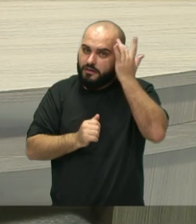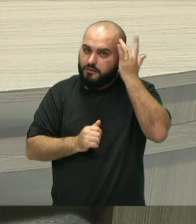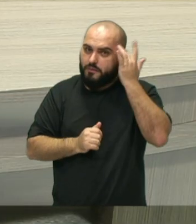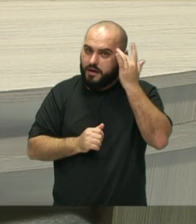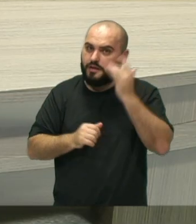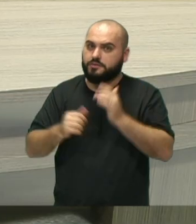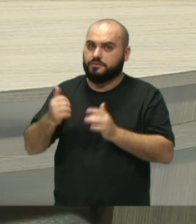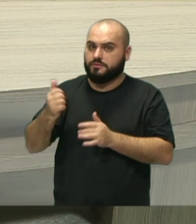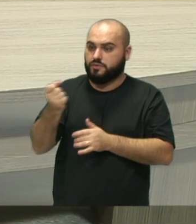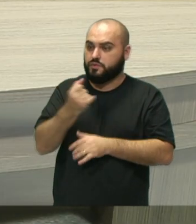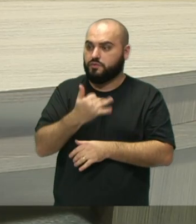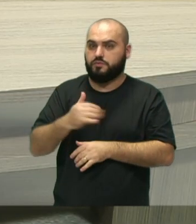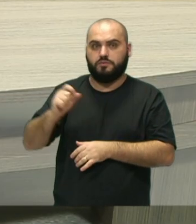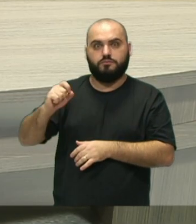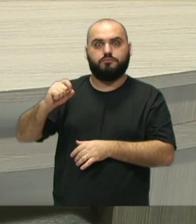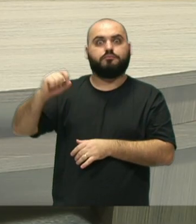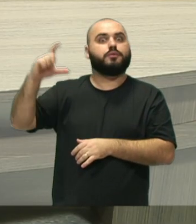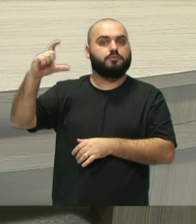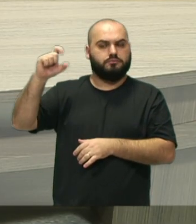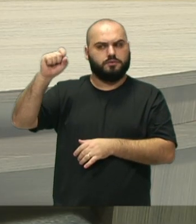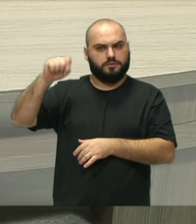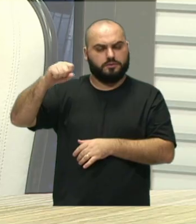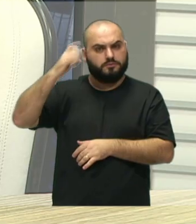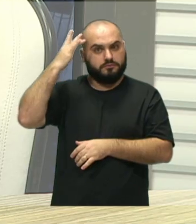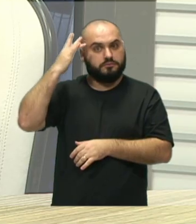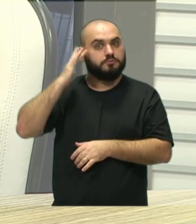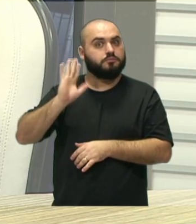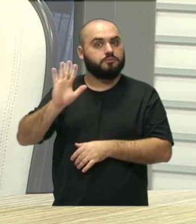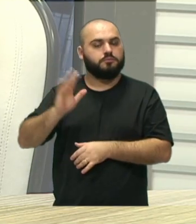muito provavelmente esses índices estão maiores.